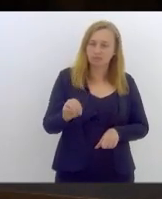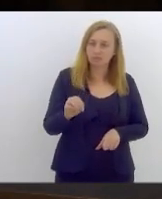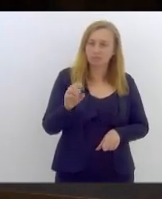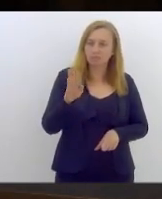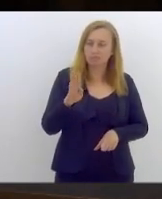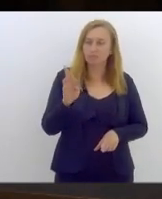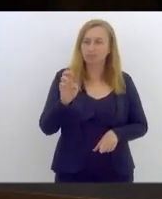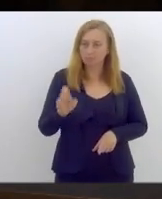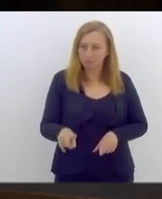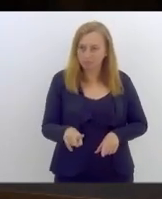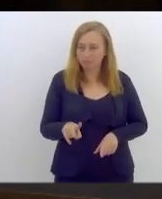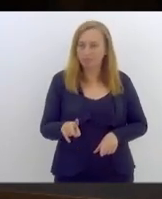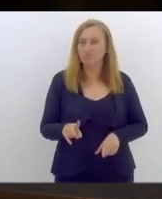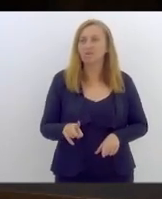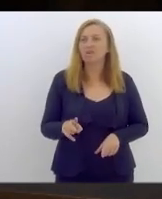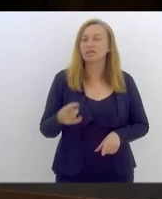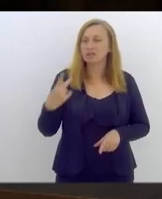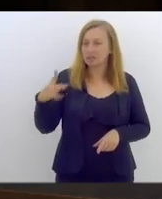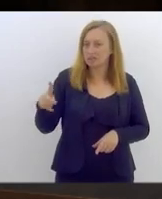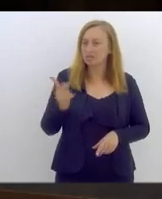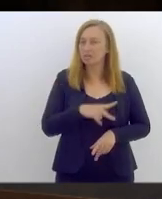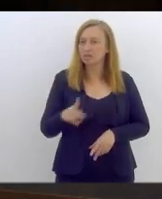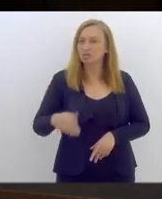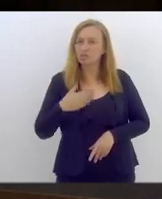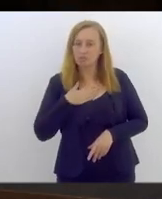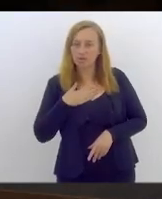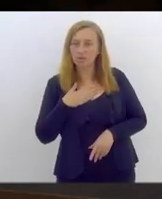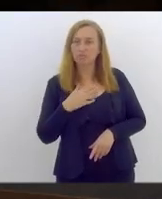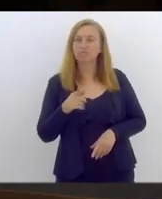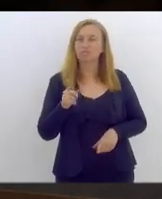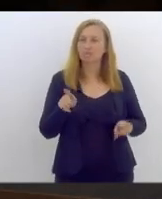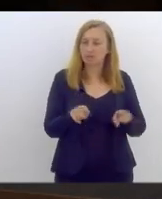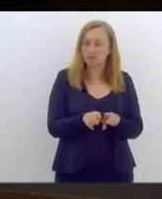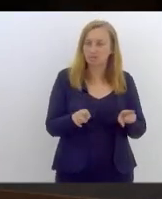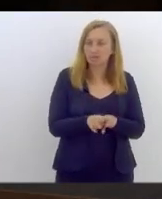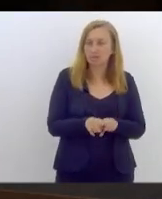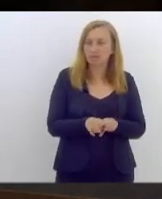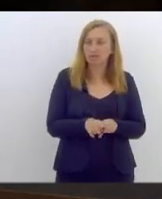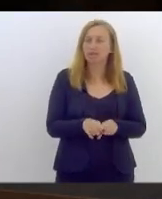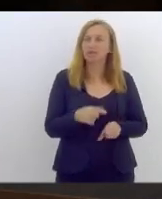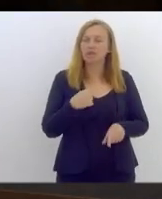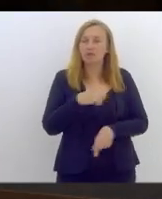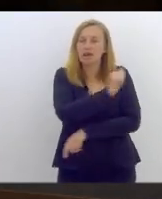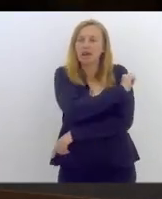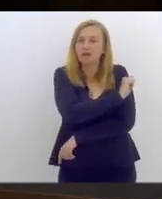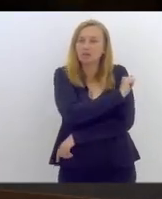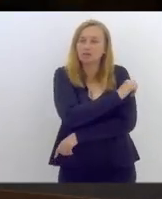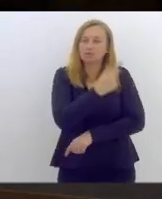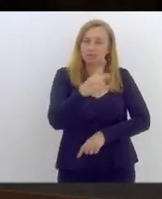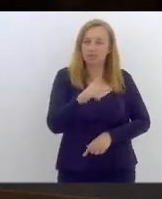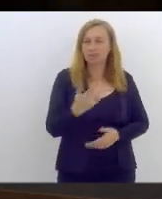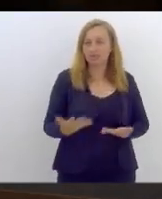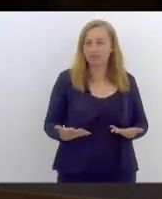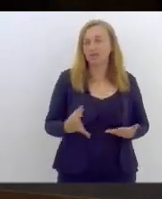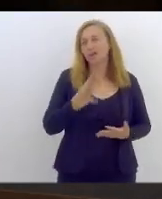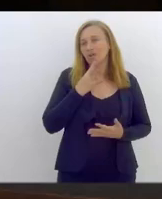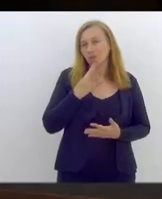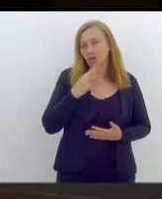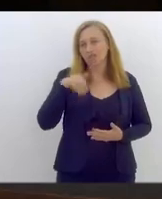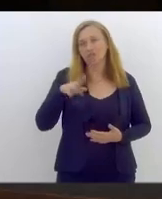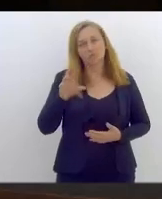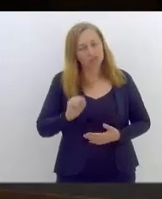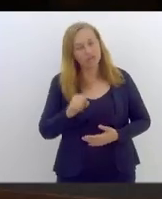quando eu fui ouvinte nas aulas dele, depois do mestrado e doutorado, também uma aluna do Muniz. Sigo sendo aluna do Muniz, porque quem conhece o Muniz, quem